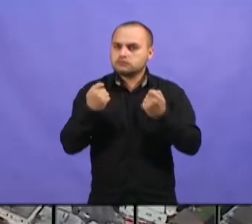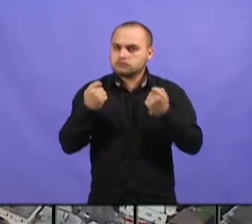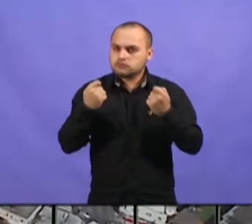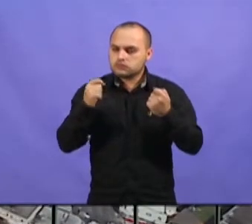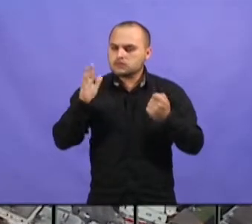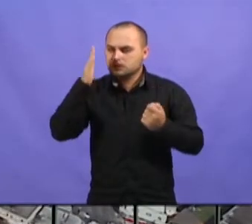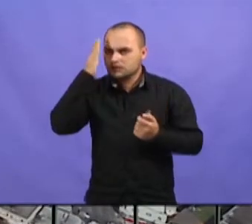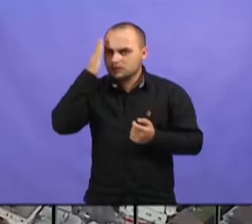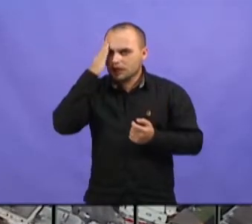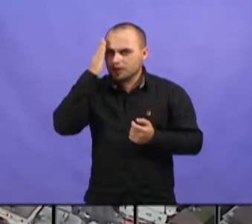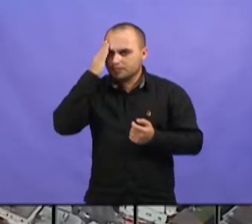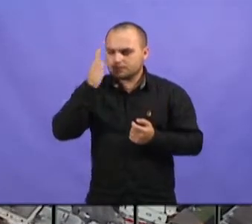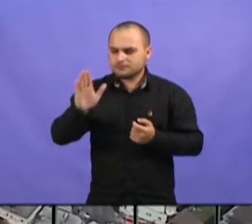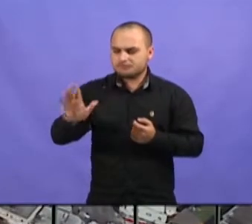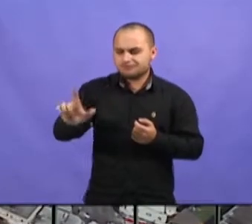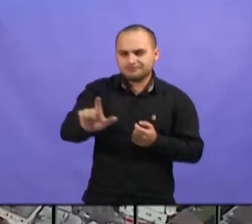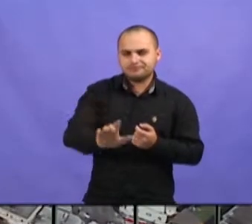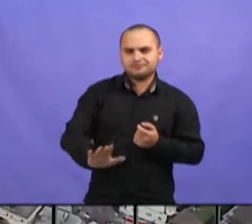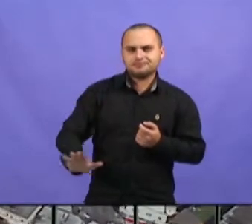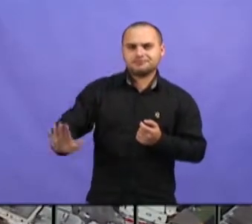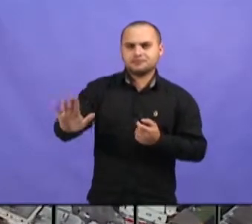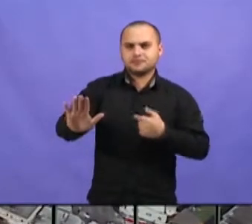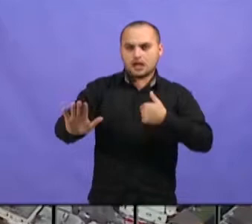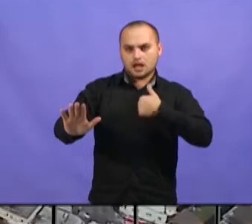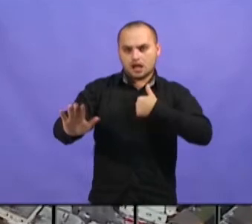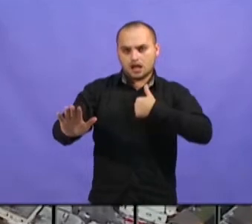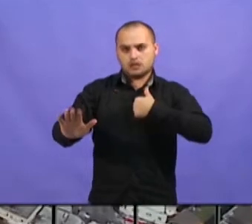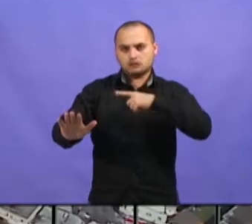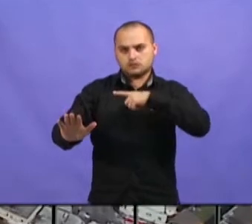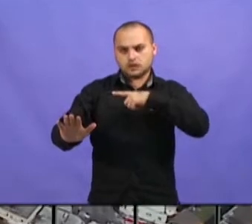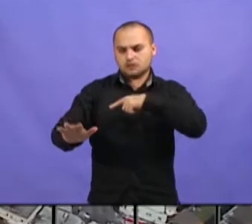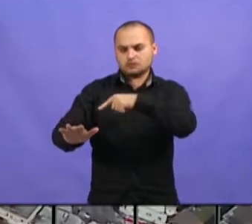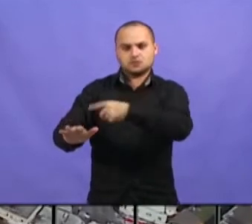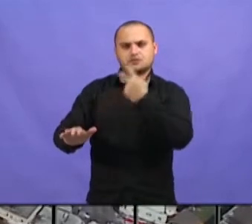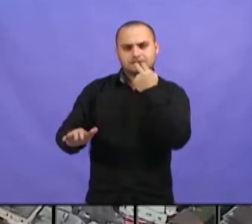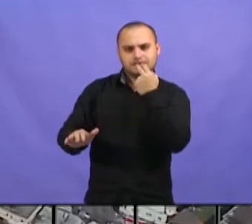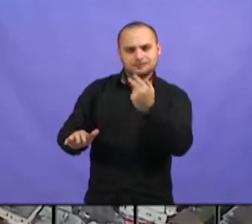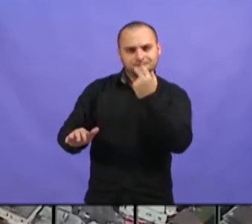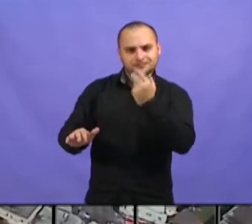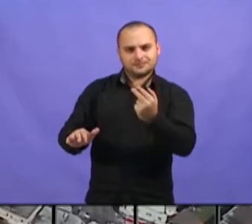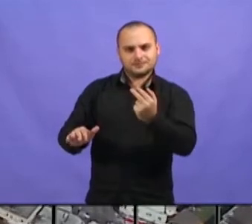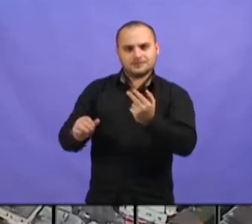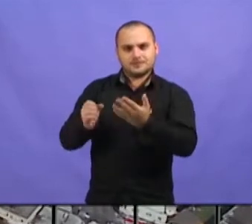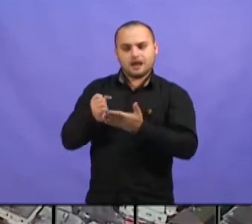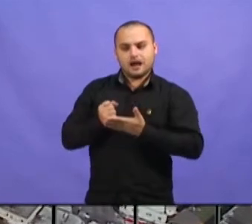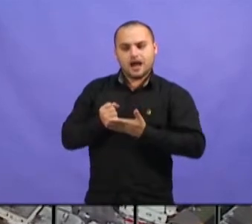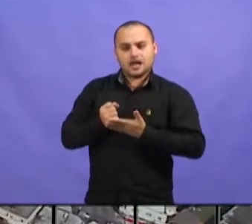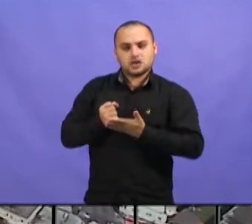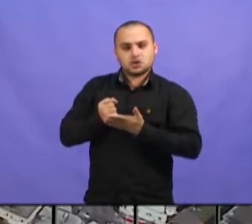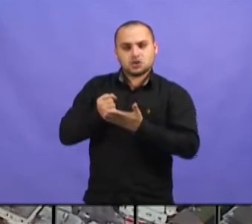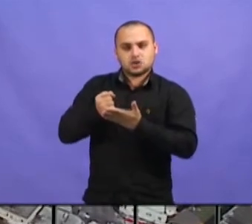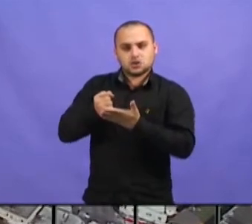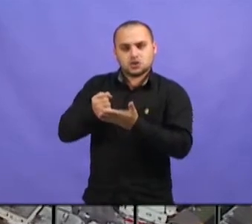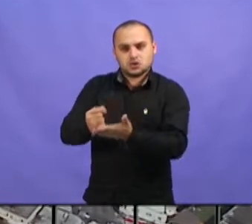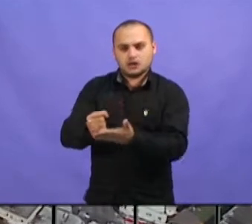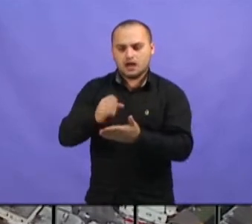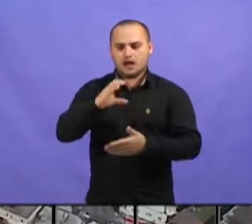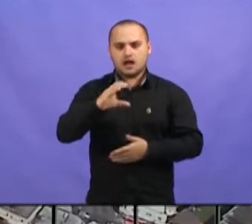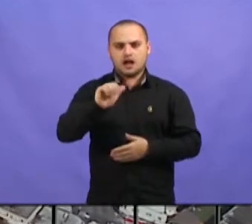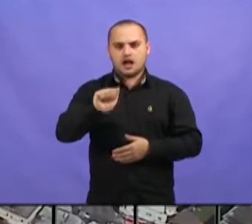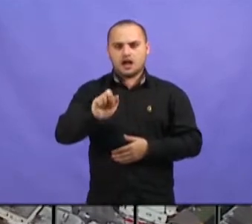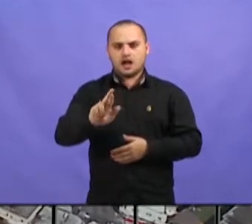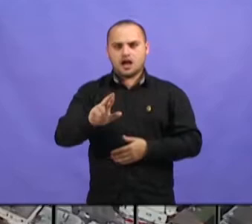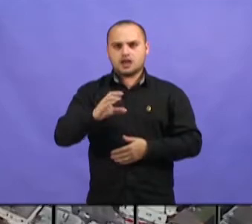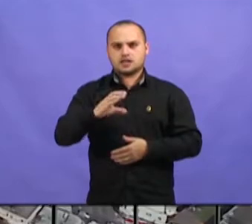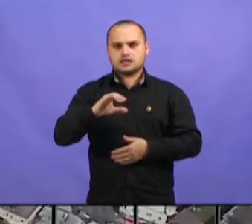da facilidade gênica. Eu tenho um gene que facilita a carcinogênese, né,